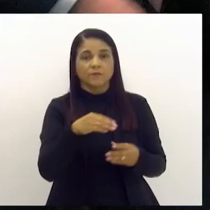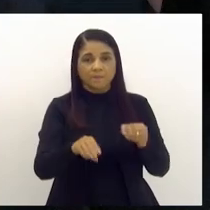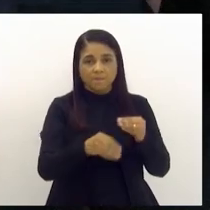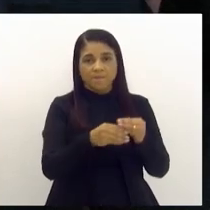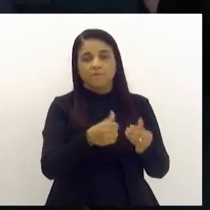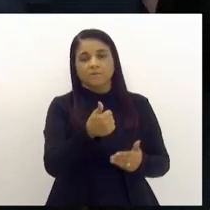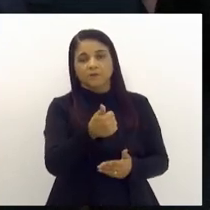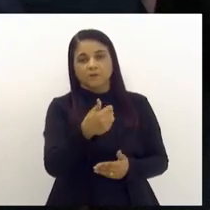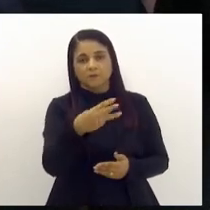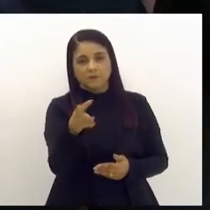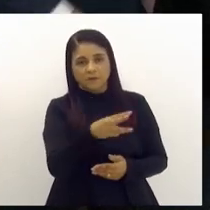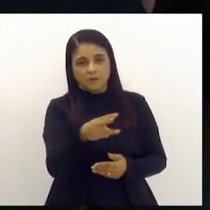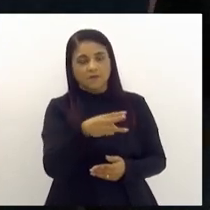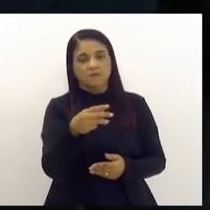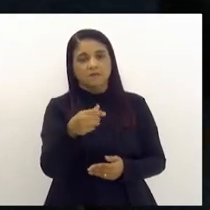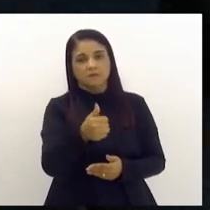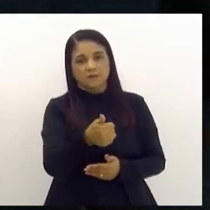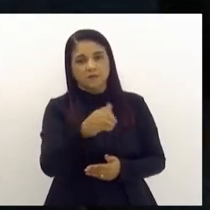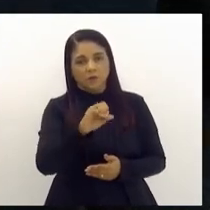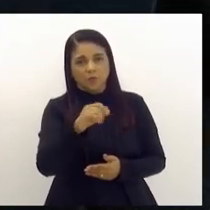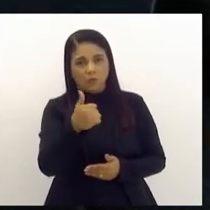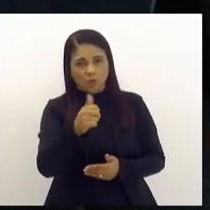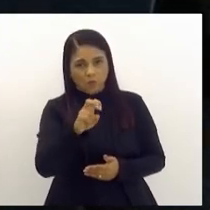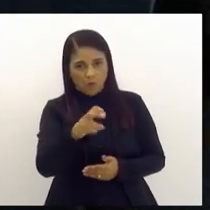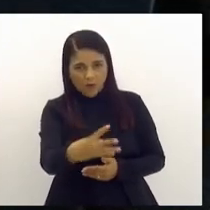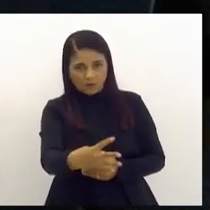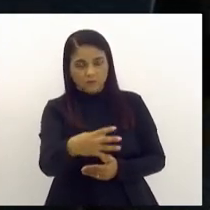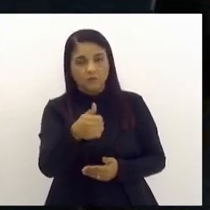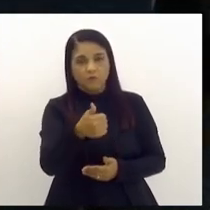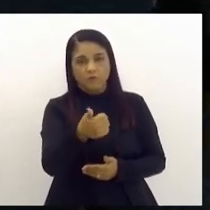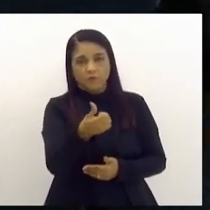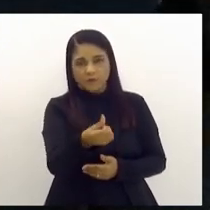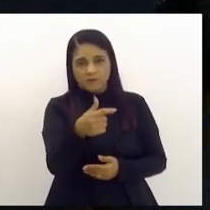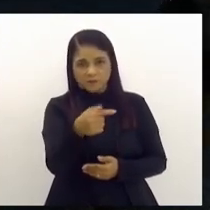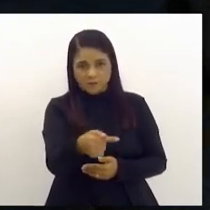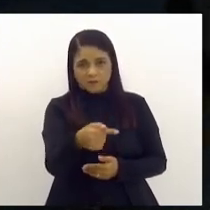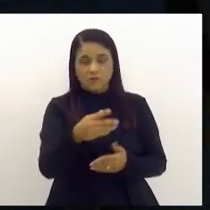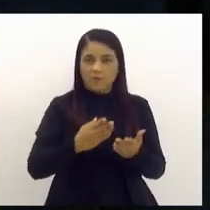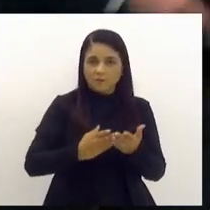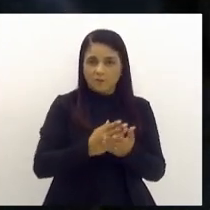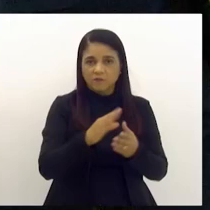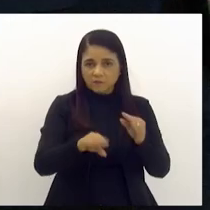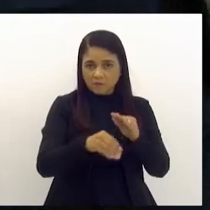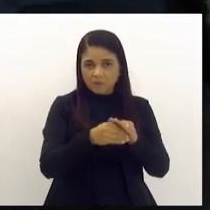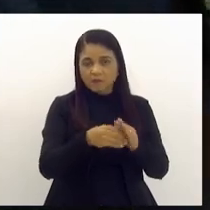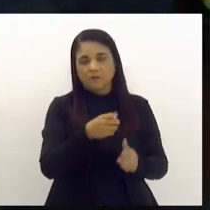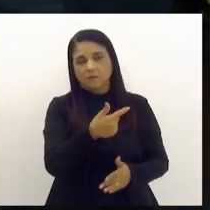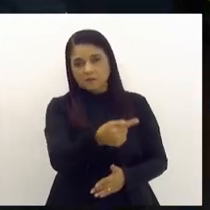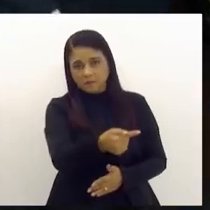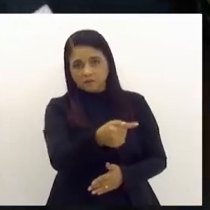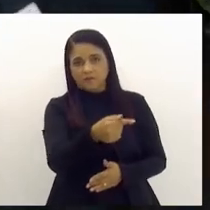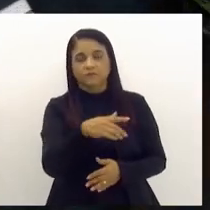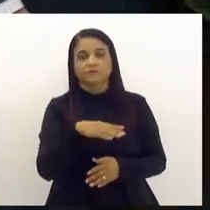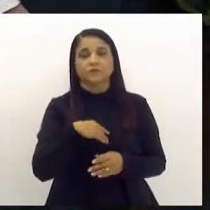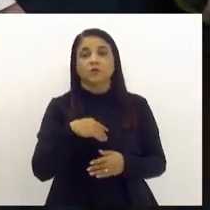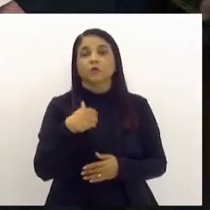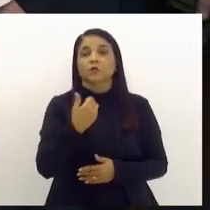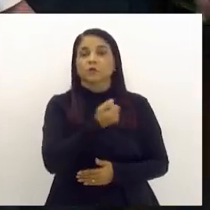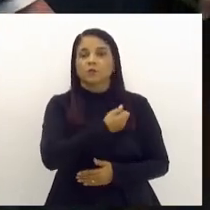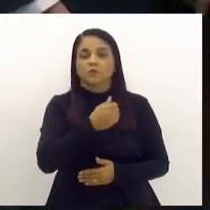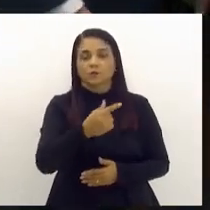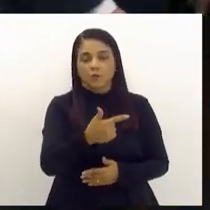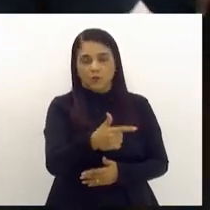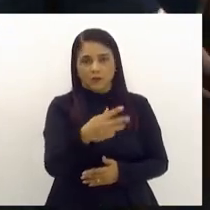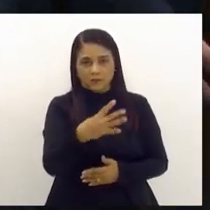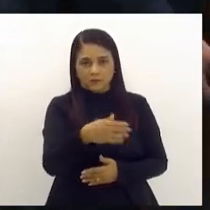números 39, 104 e 167. Pela aprovação da emenda número 7, as emendas de número